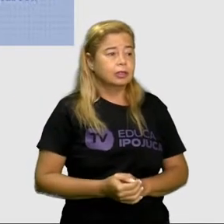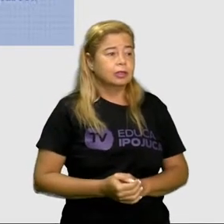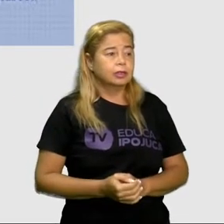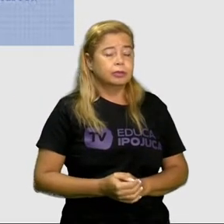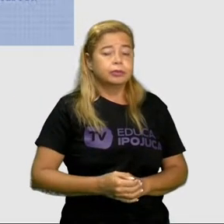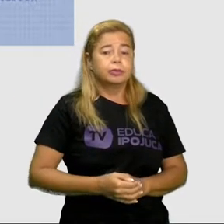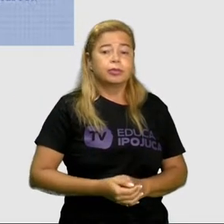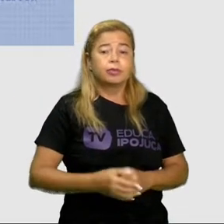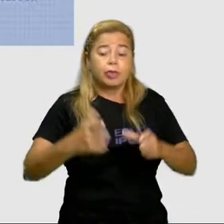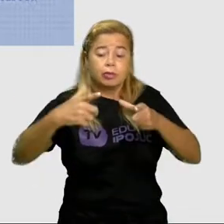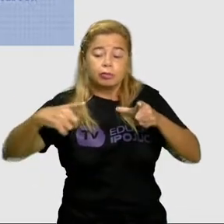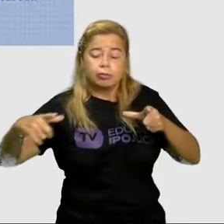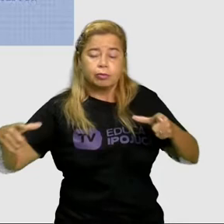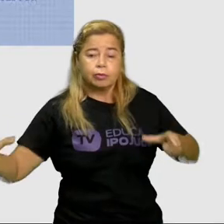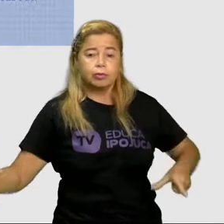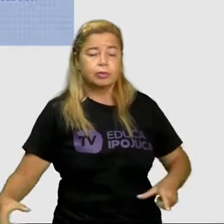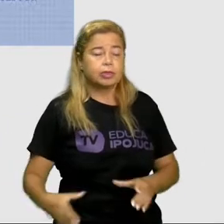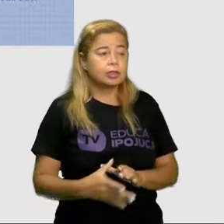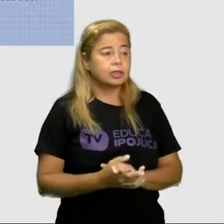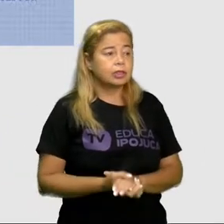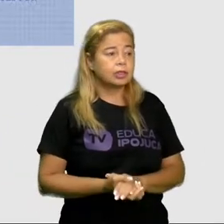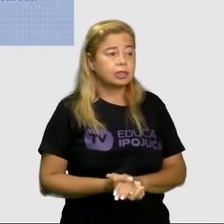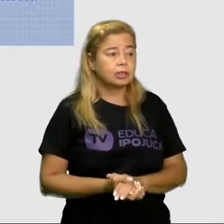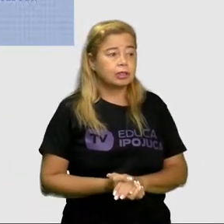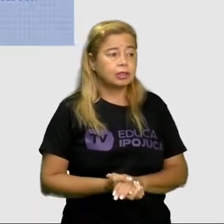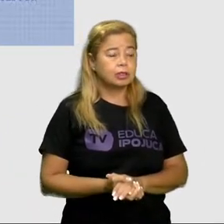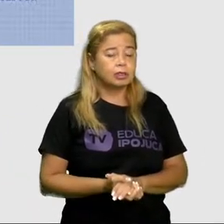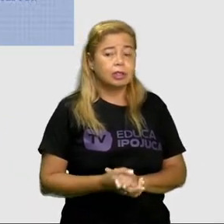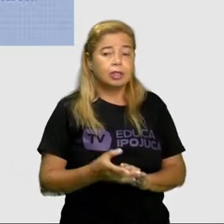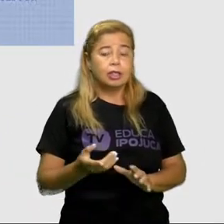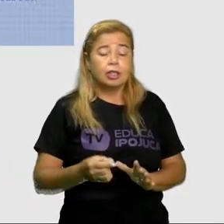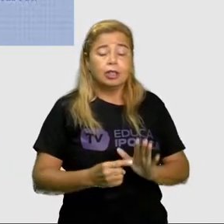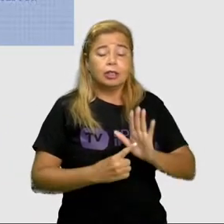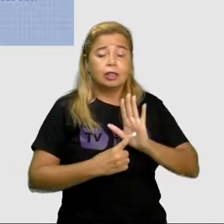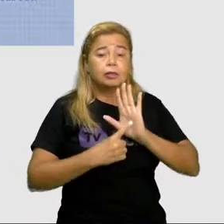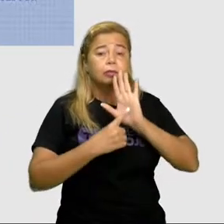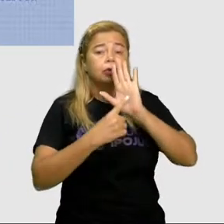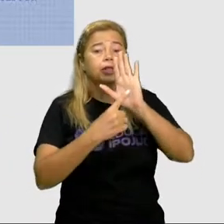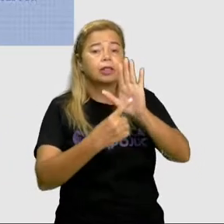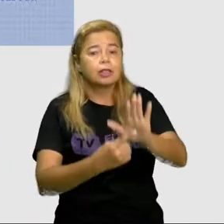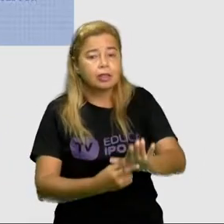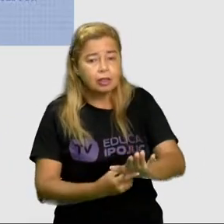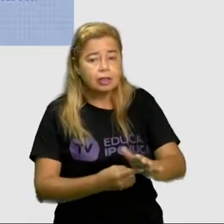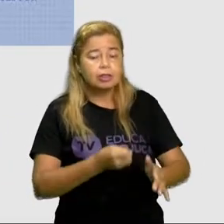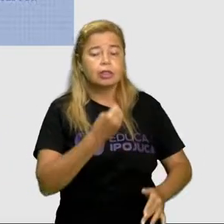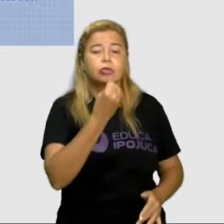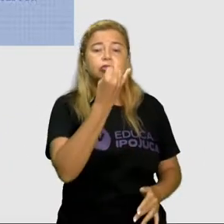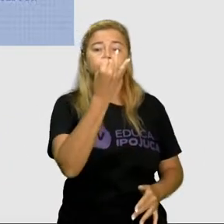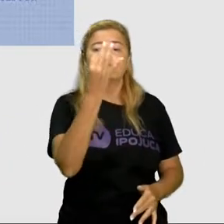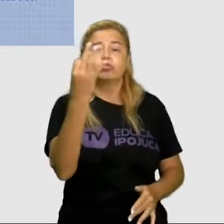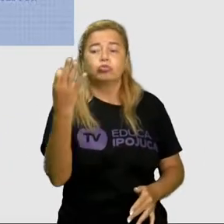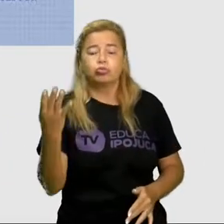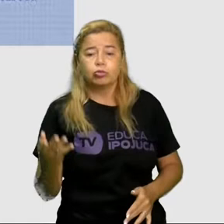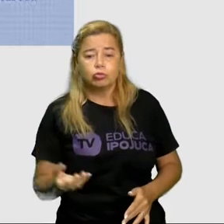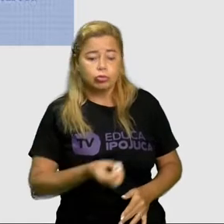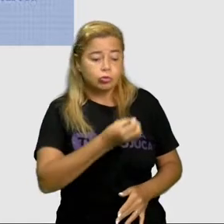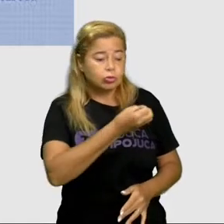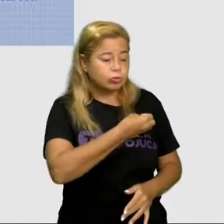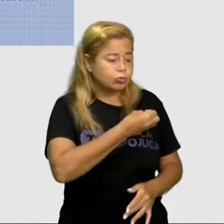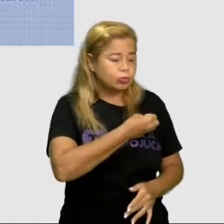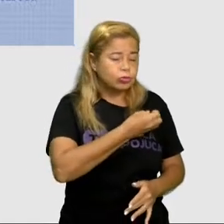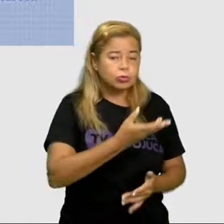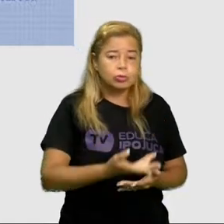Densidade demográfica. Ela é um índice demográfico que calcula o número de habitantes por